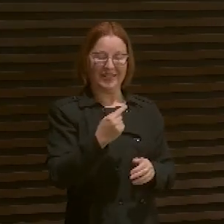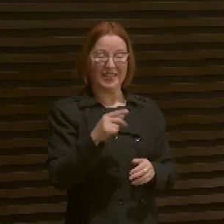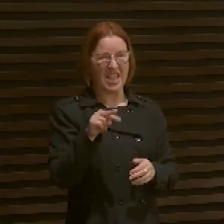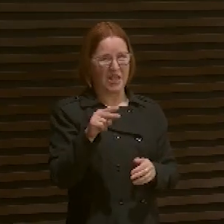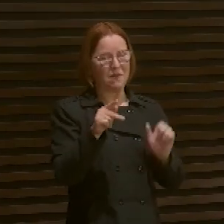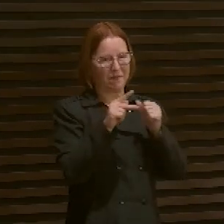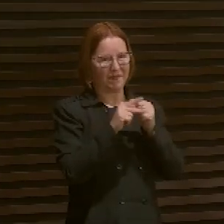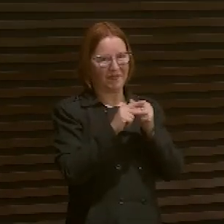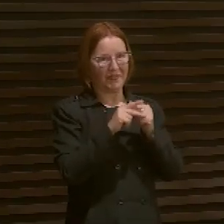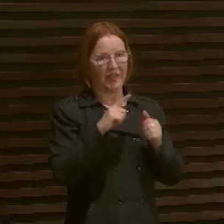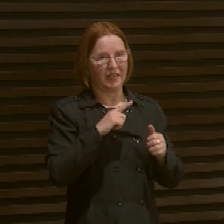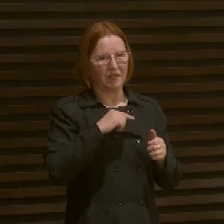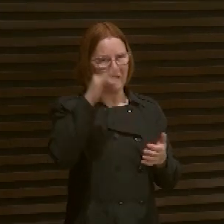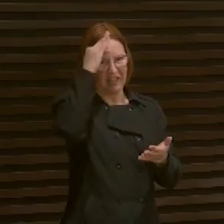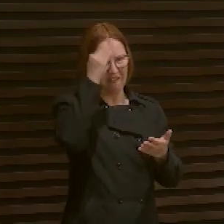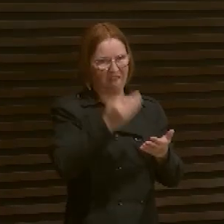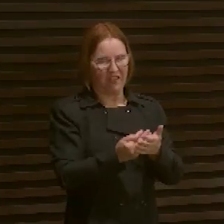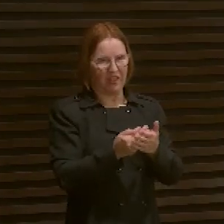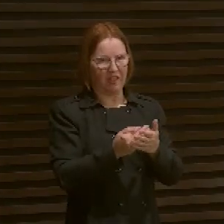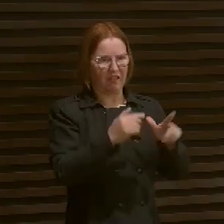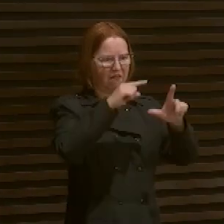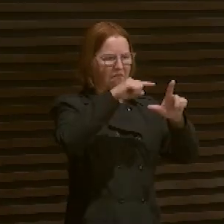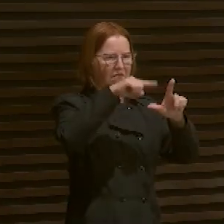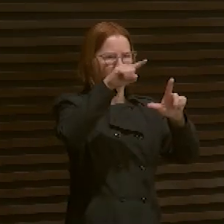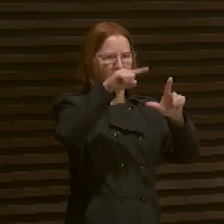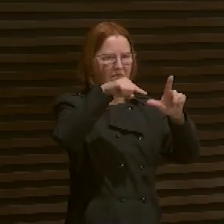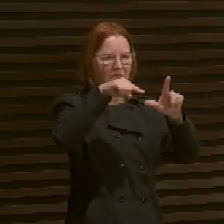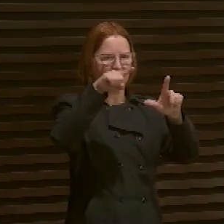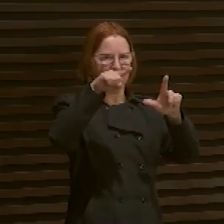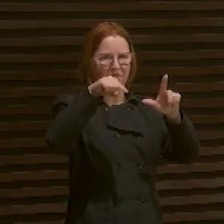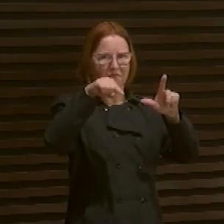ele, temos uma fé vacilante, irmãos.